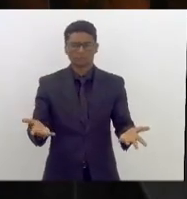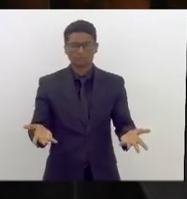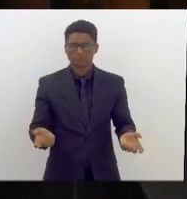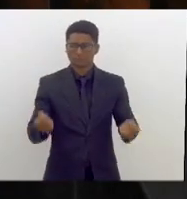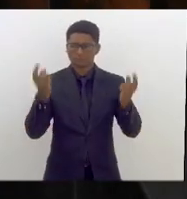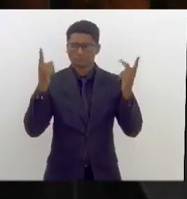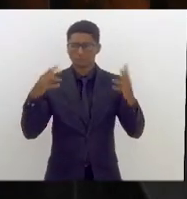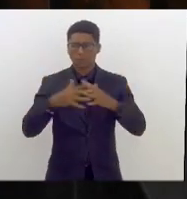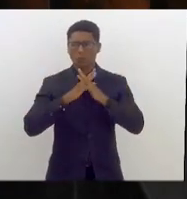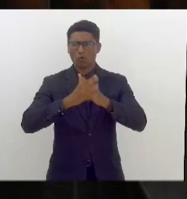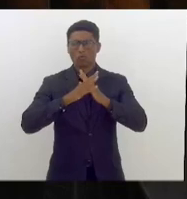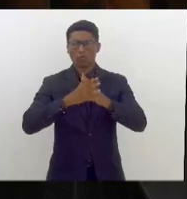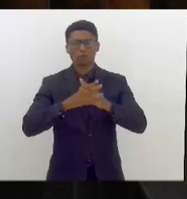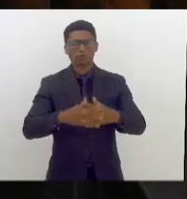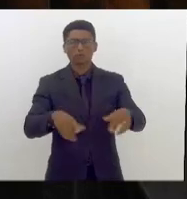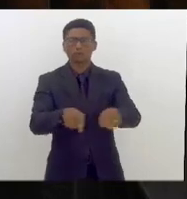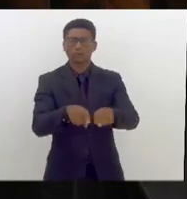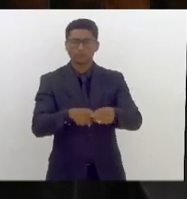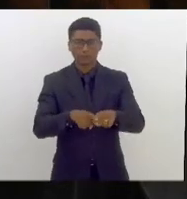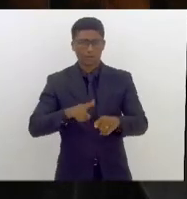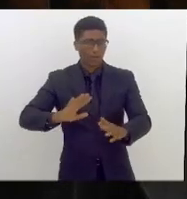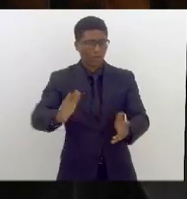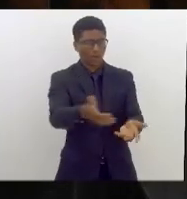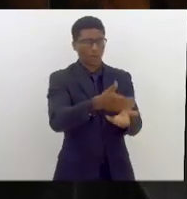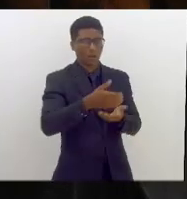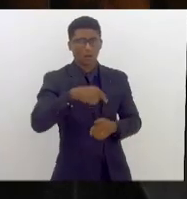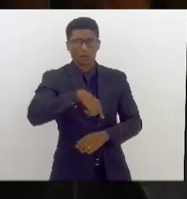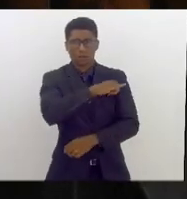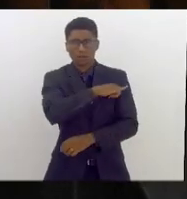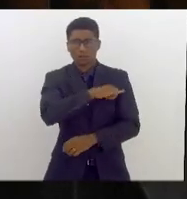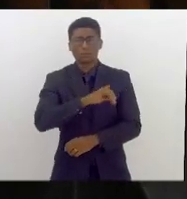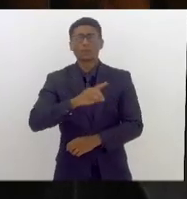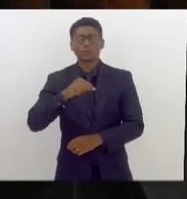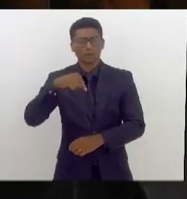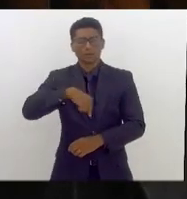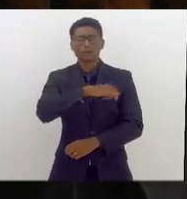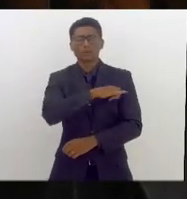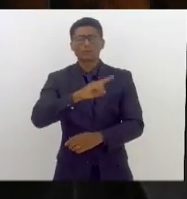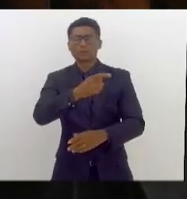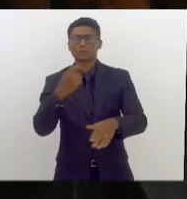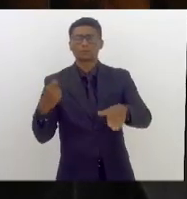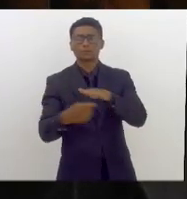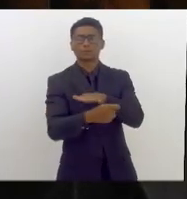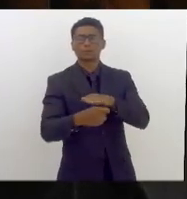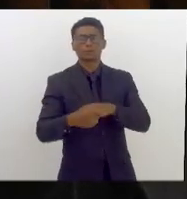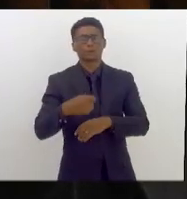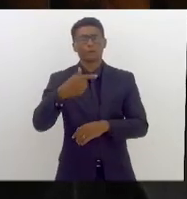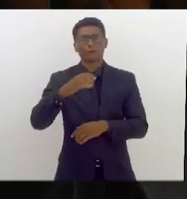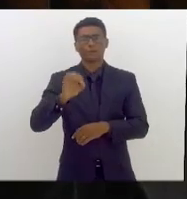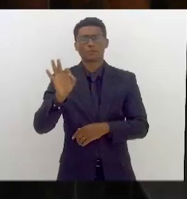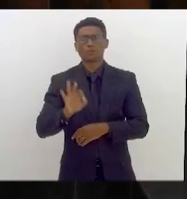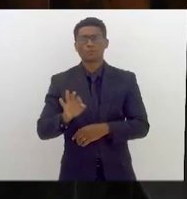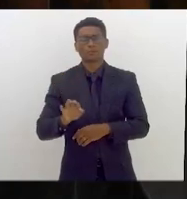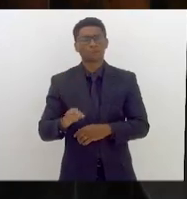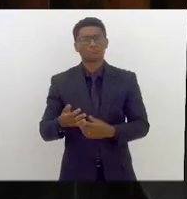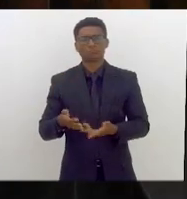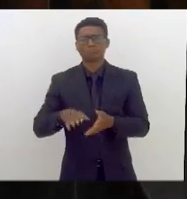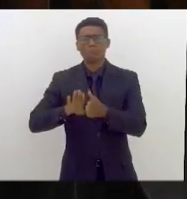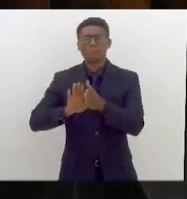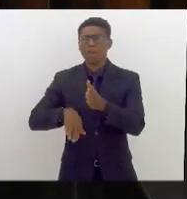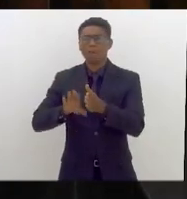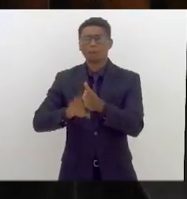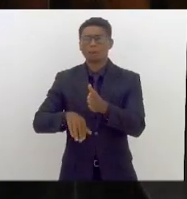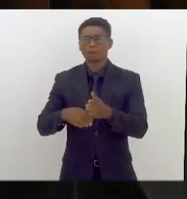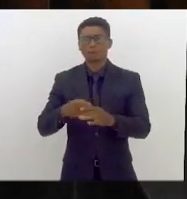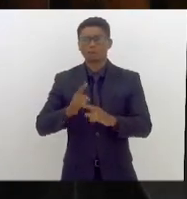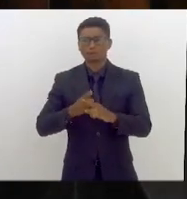isso, arrecada tudo isso aqui, mas devolve para o Rio de Janeiro menos de 20%. Menos de 20% do que a